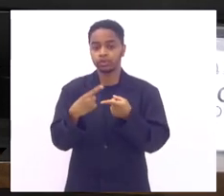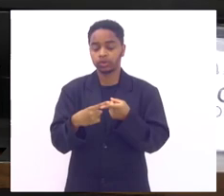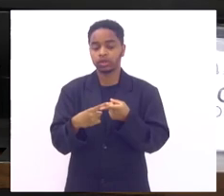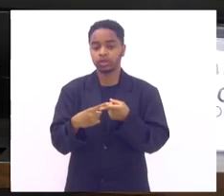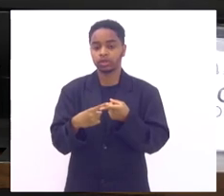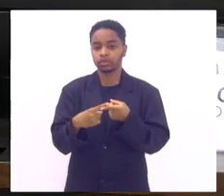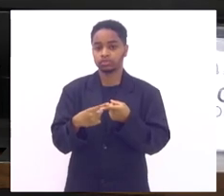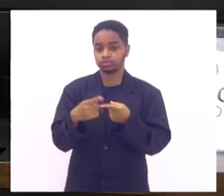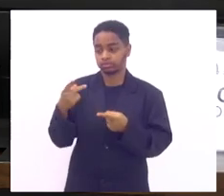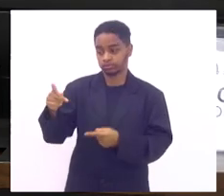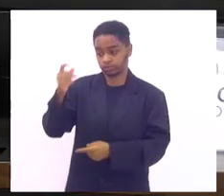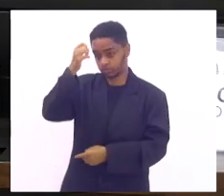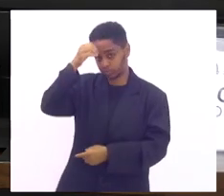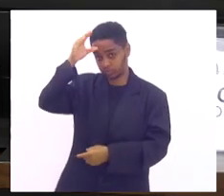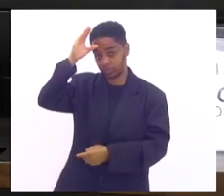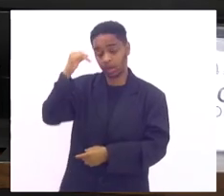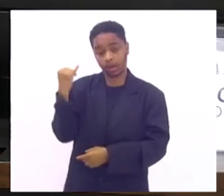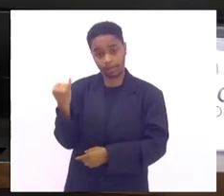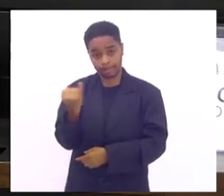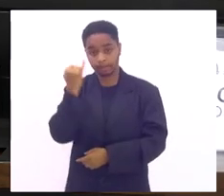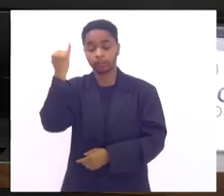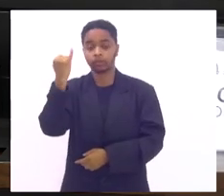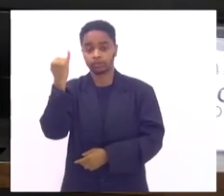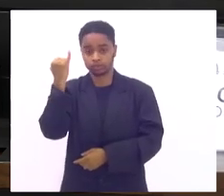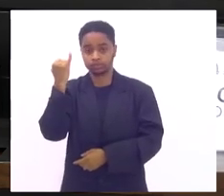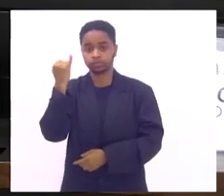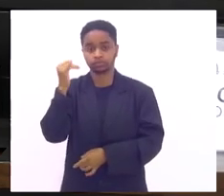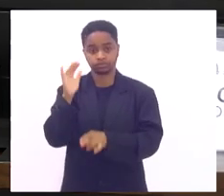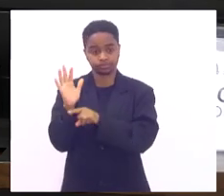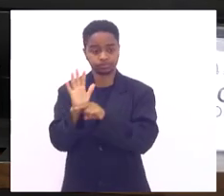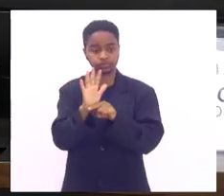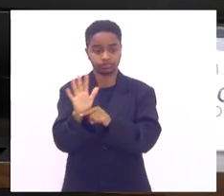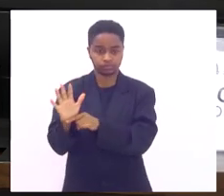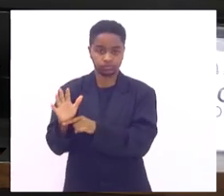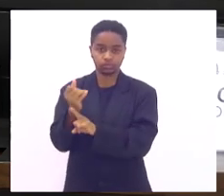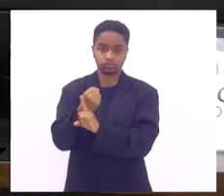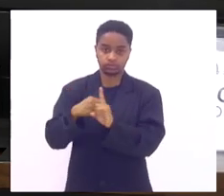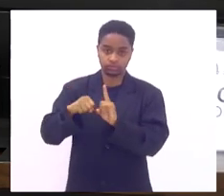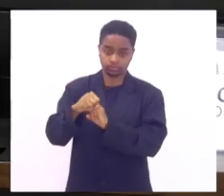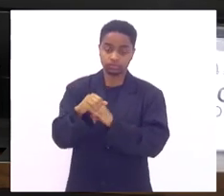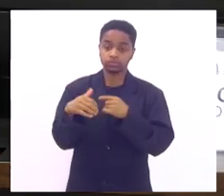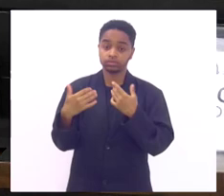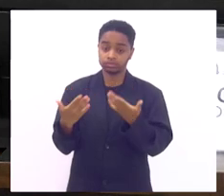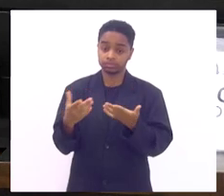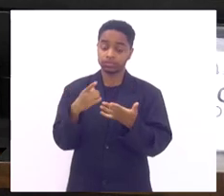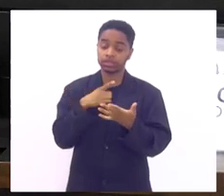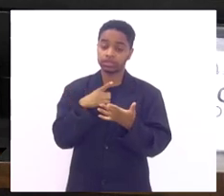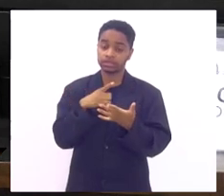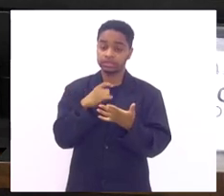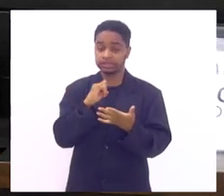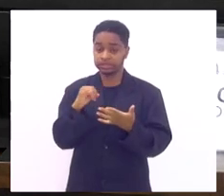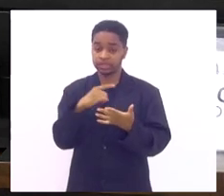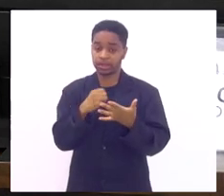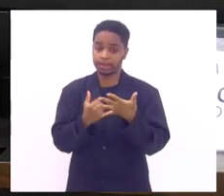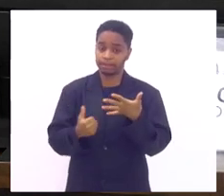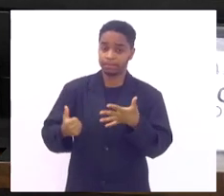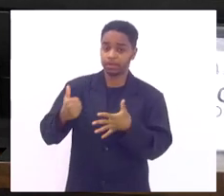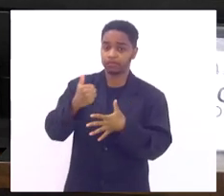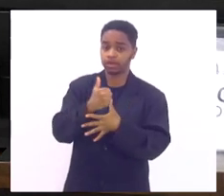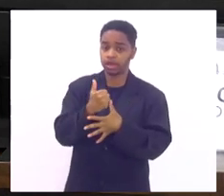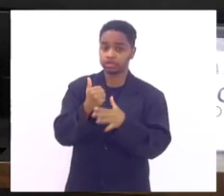detém é importante e caro para a sociedade. Então, quanto mais privilégio e prerrogativo o advogado